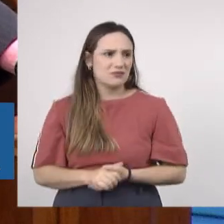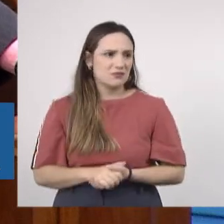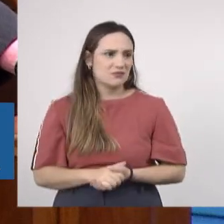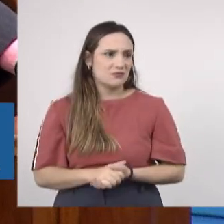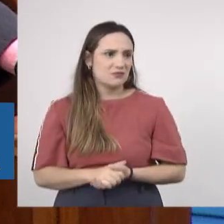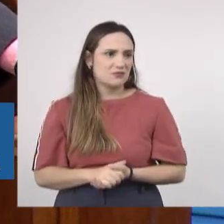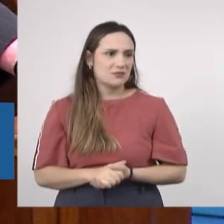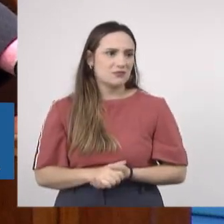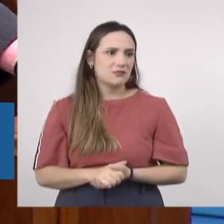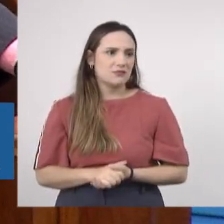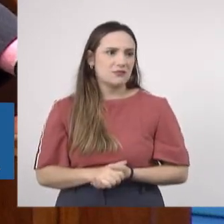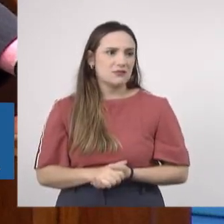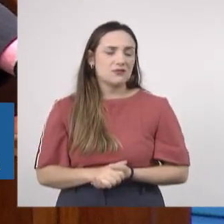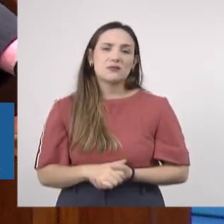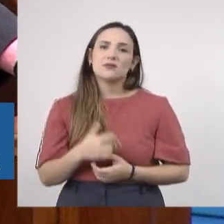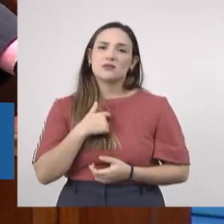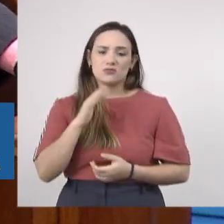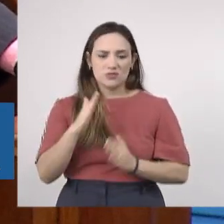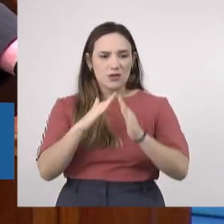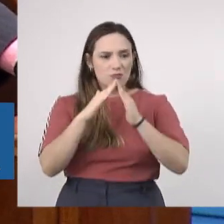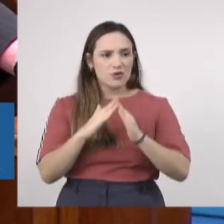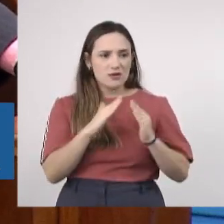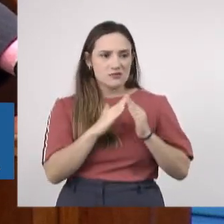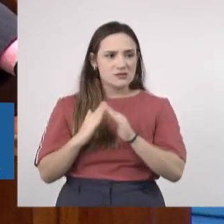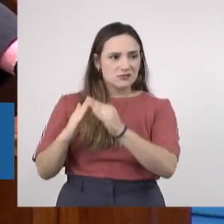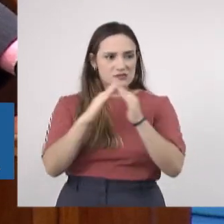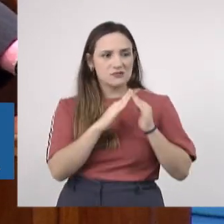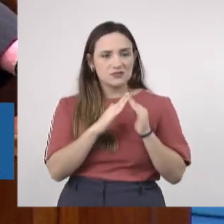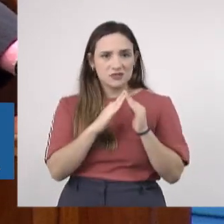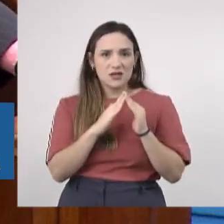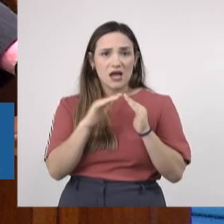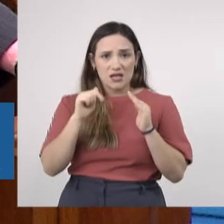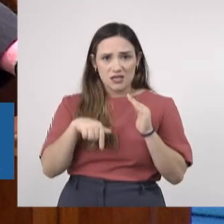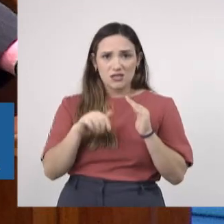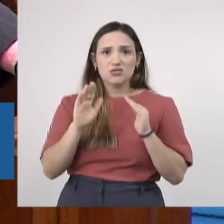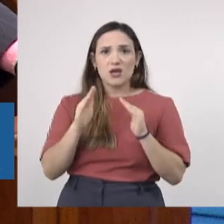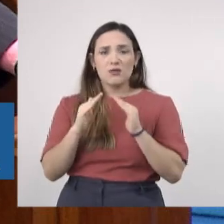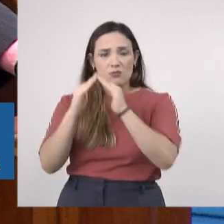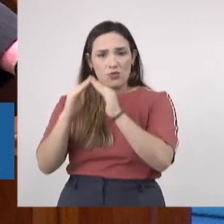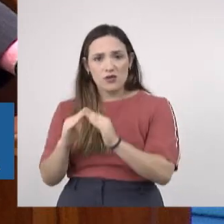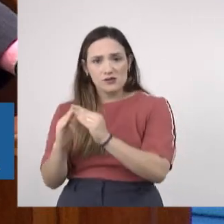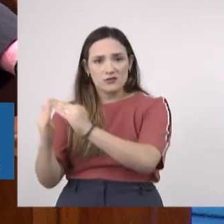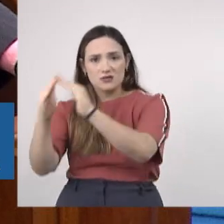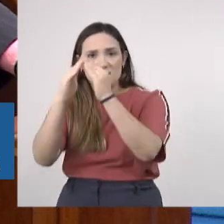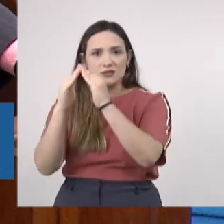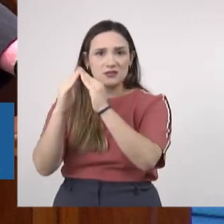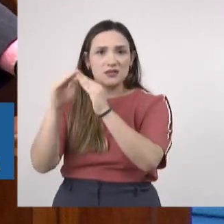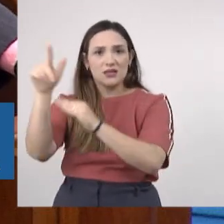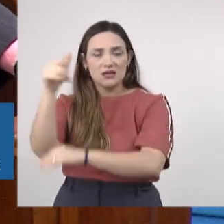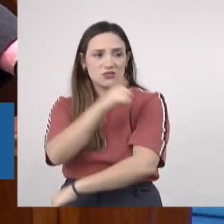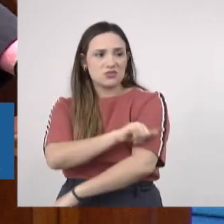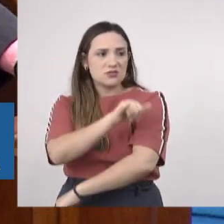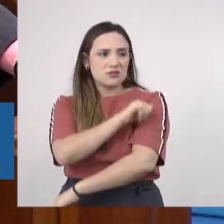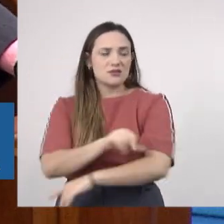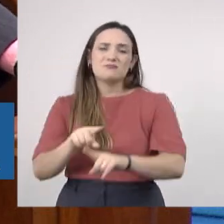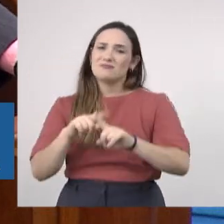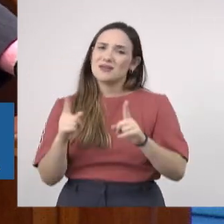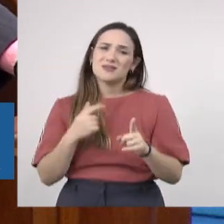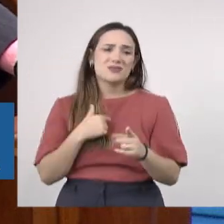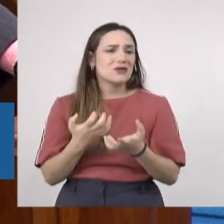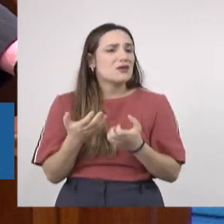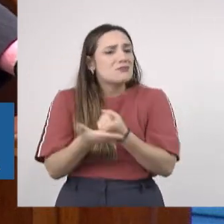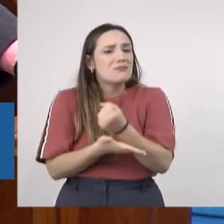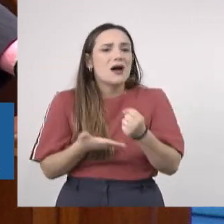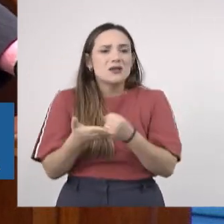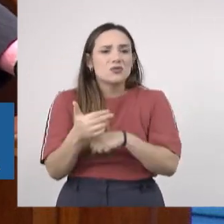Digo, morei em favela aqui, morei em favela em São Paulo, sinceramente, se tiver que sentar no chão, a gente não se importa. Mas a gente quer dar um mínimo de qualidade